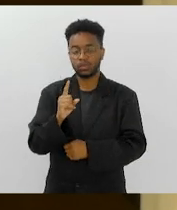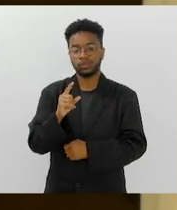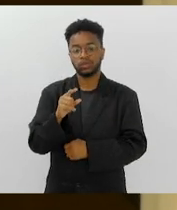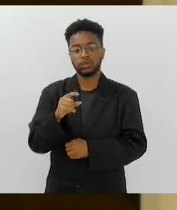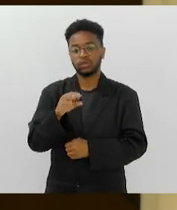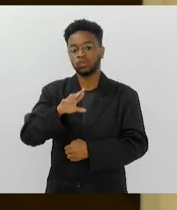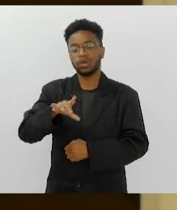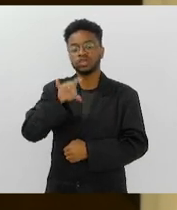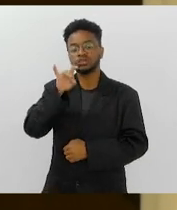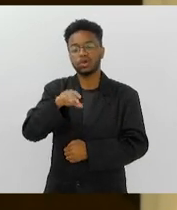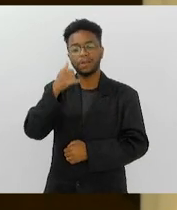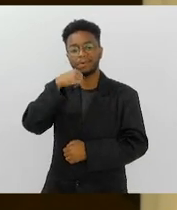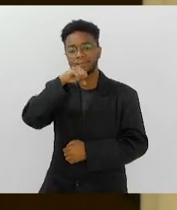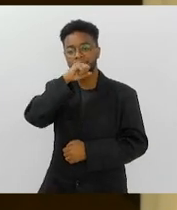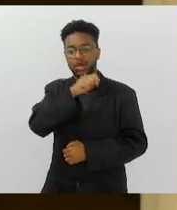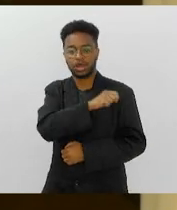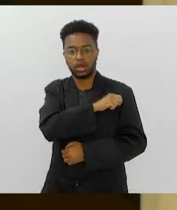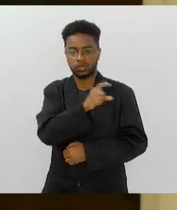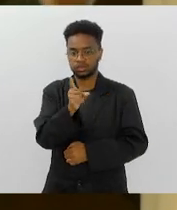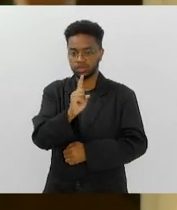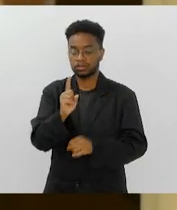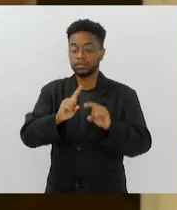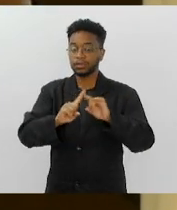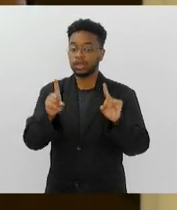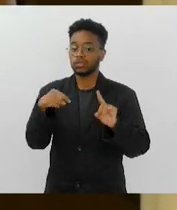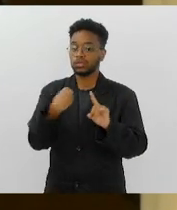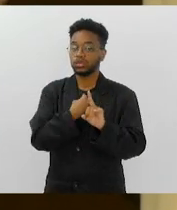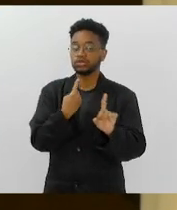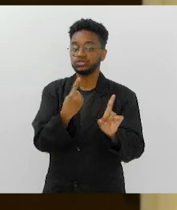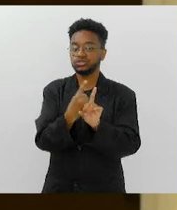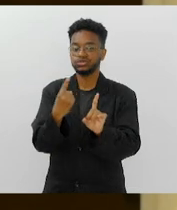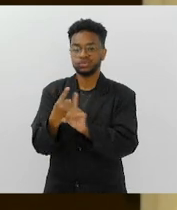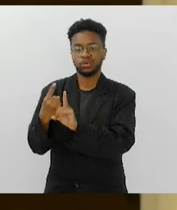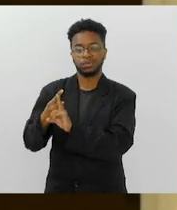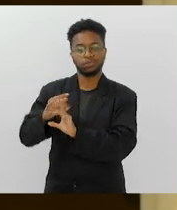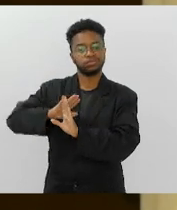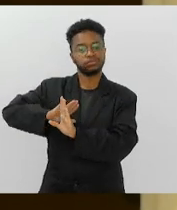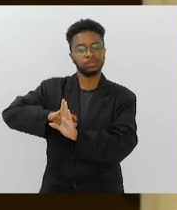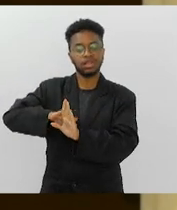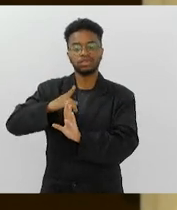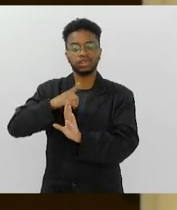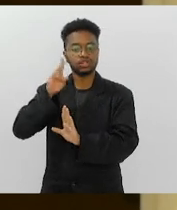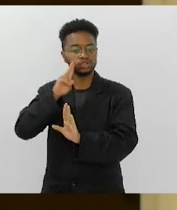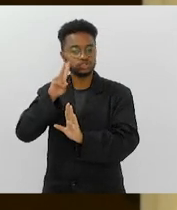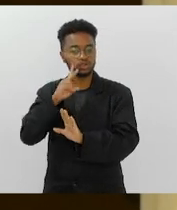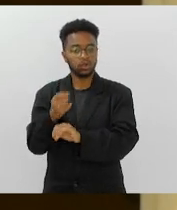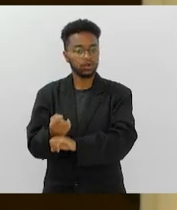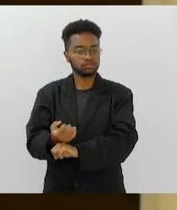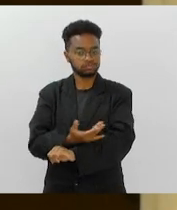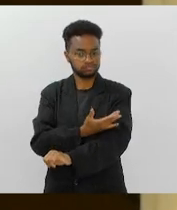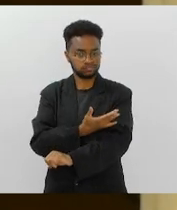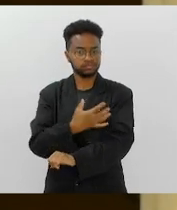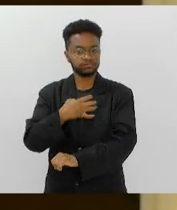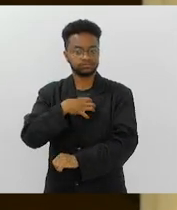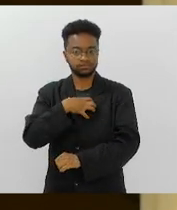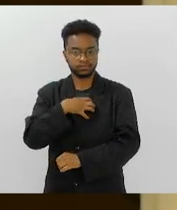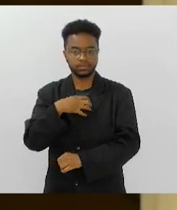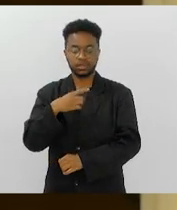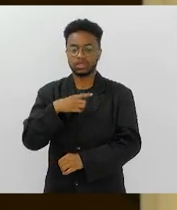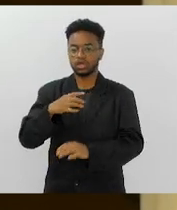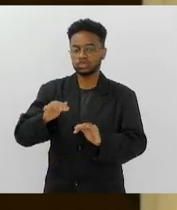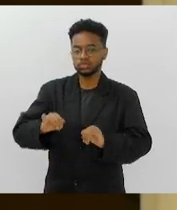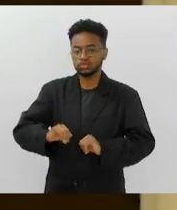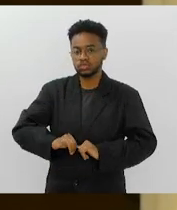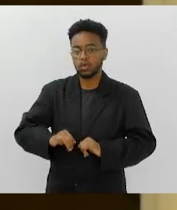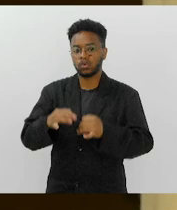alunos. Mas nós descobrimos por trás de cada uma delas histórias emocionantes, histórias de dor,